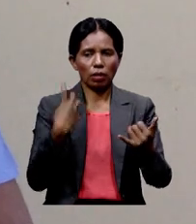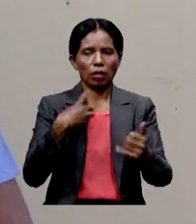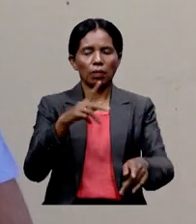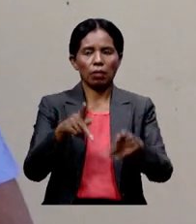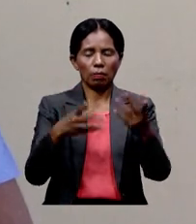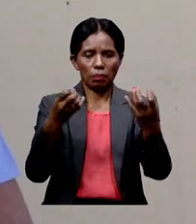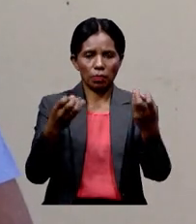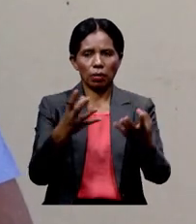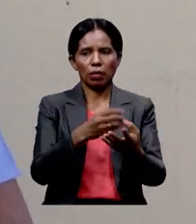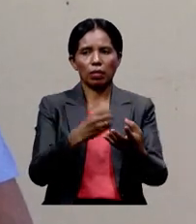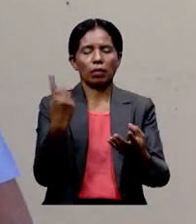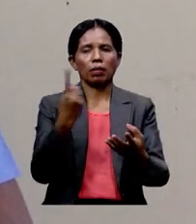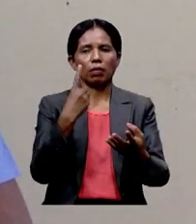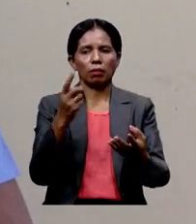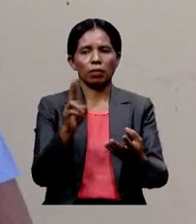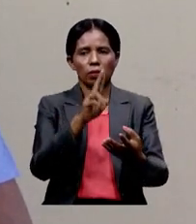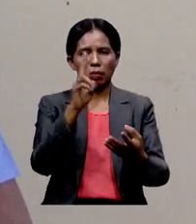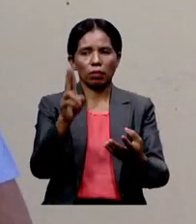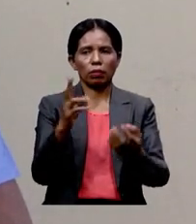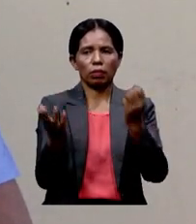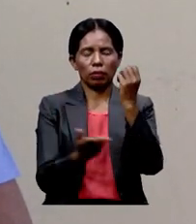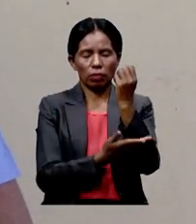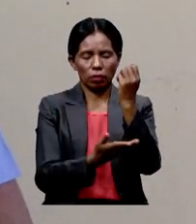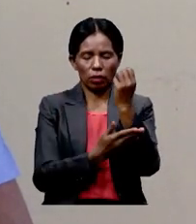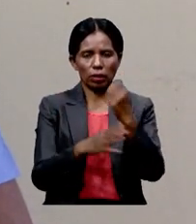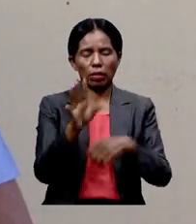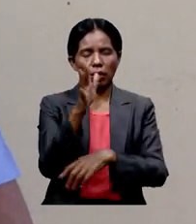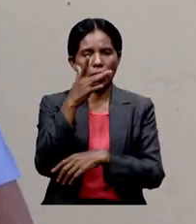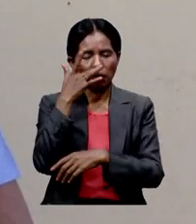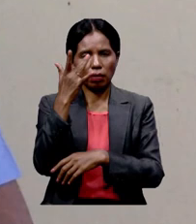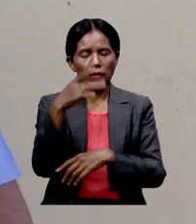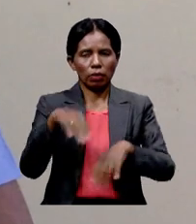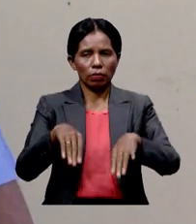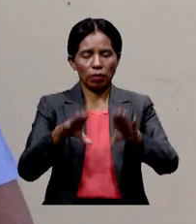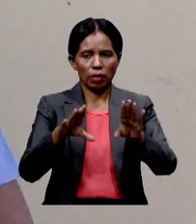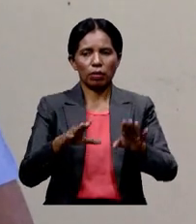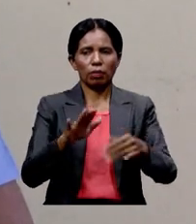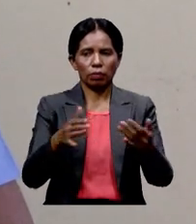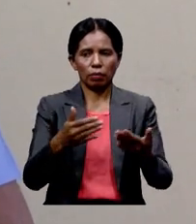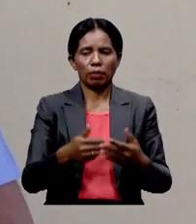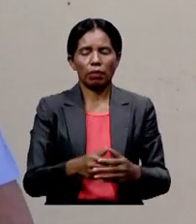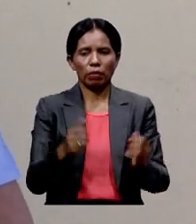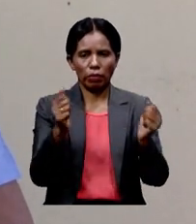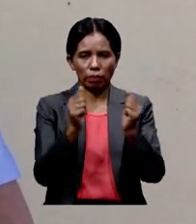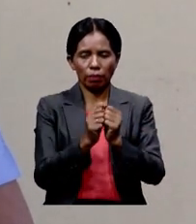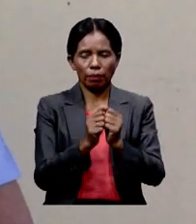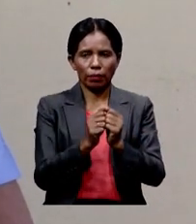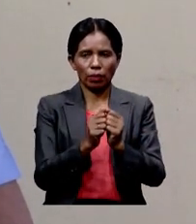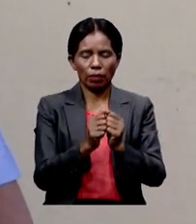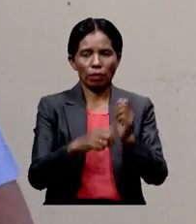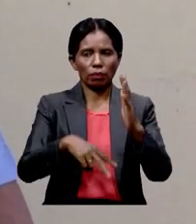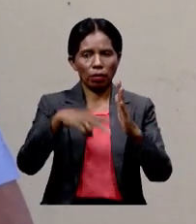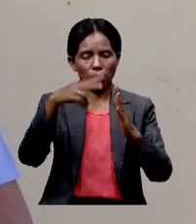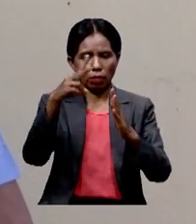comunidade barak ma sempre usa tesi fan itania riku so isira ne honia honia valor ke